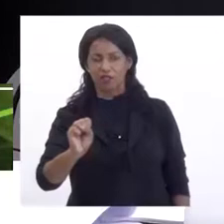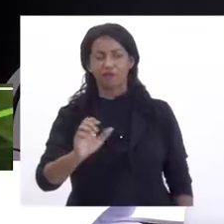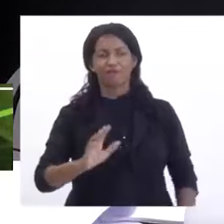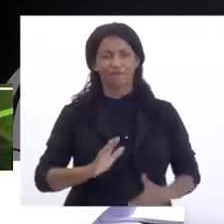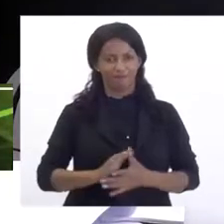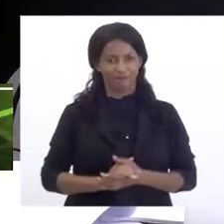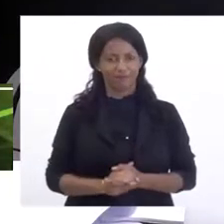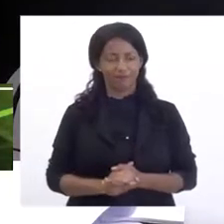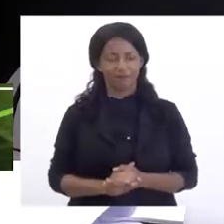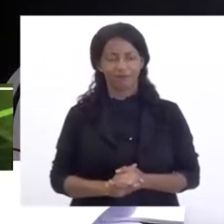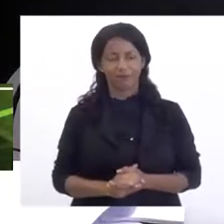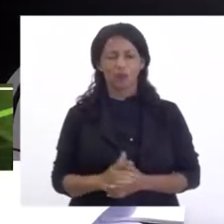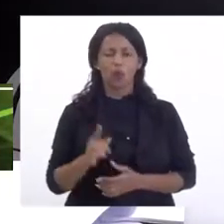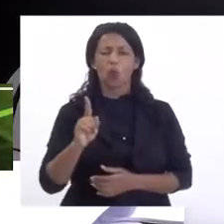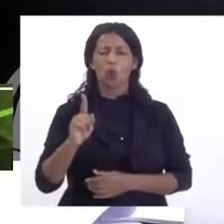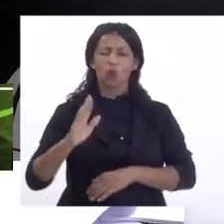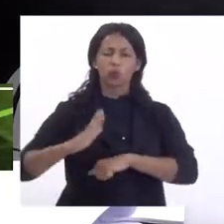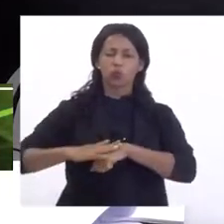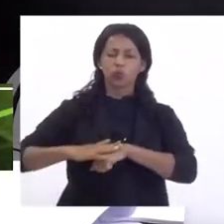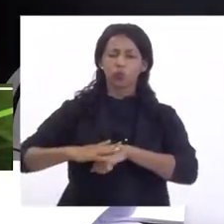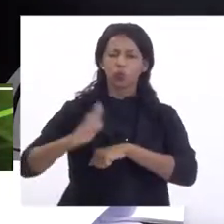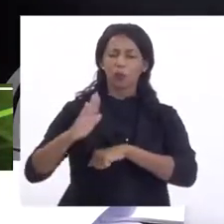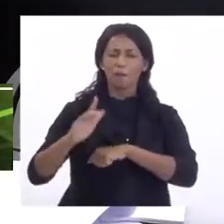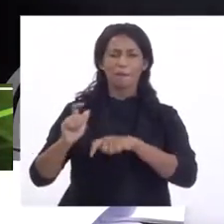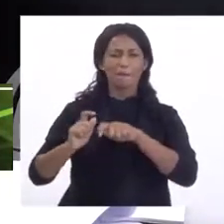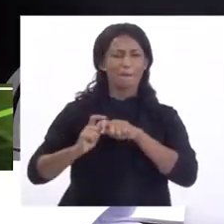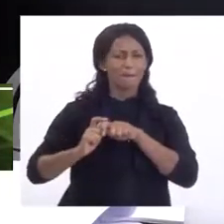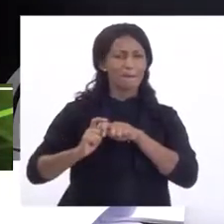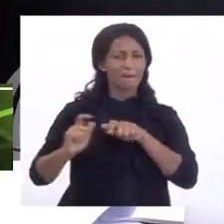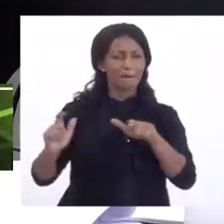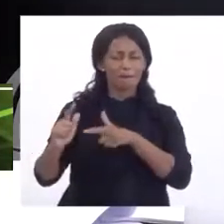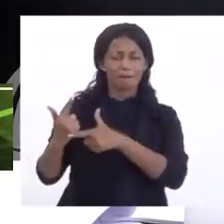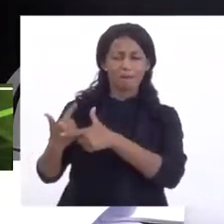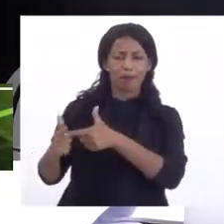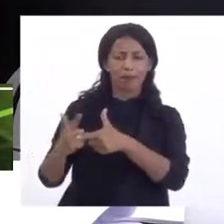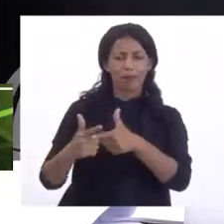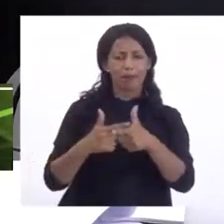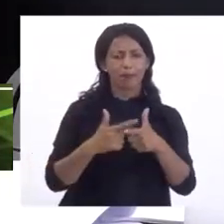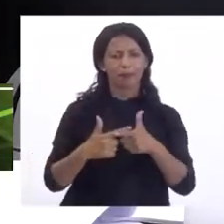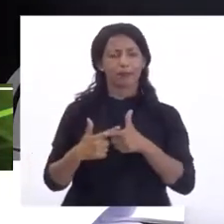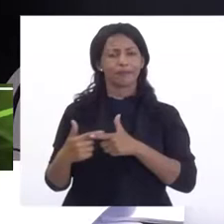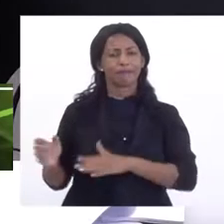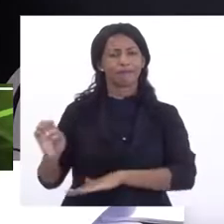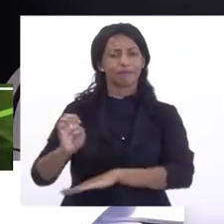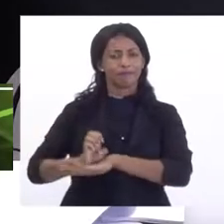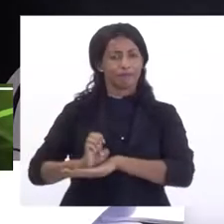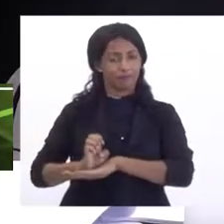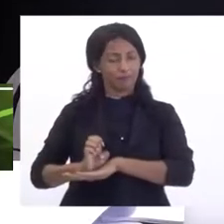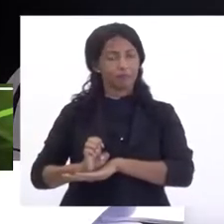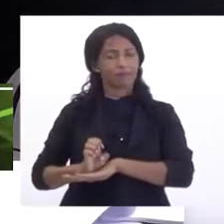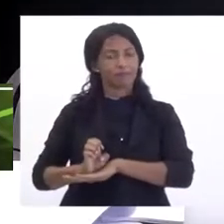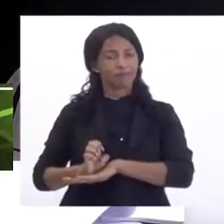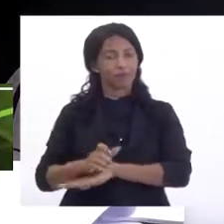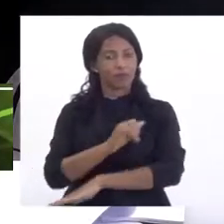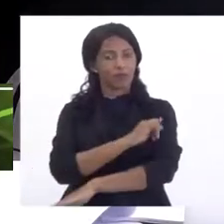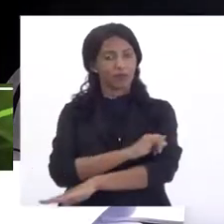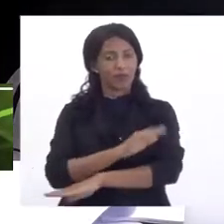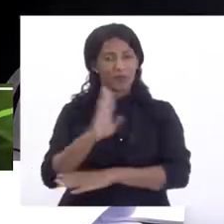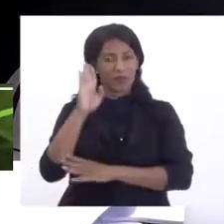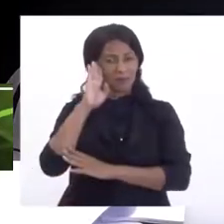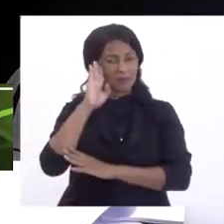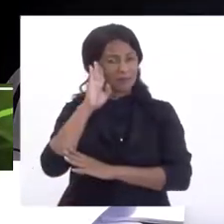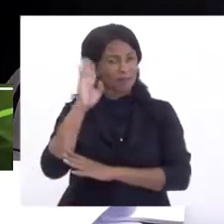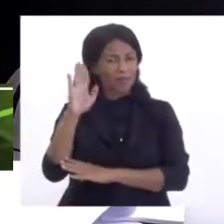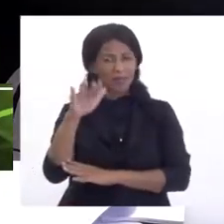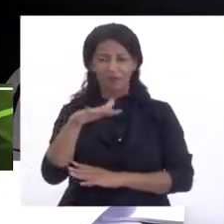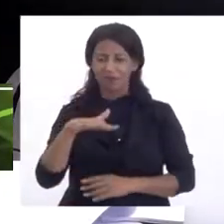Social. Um dos maiores dramas do nosso estado do Rio de Janeiro, principalmente da